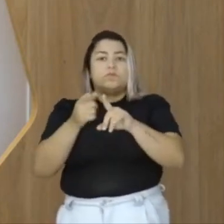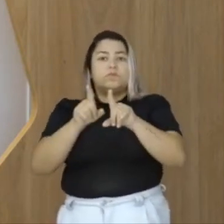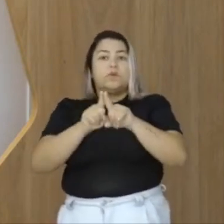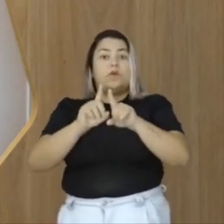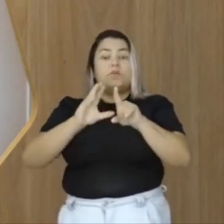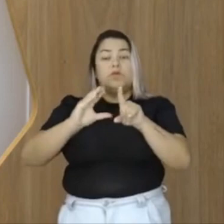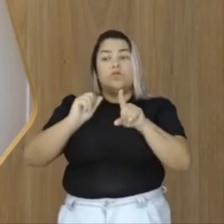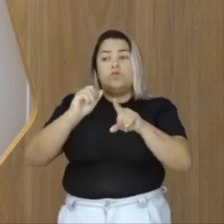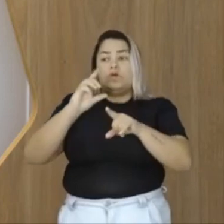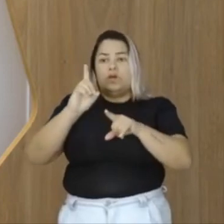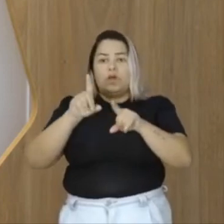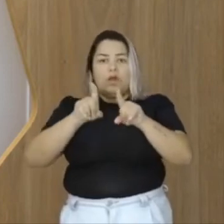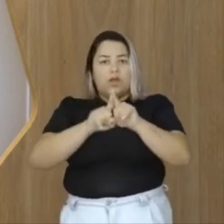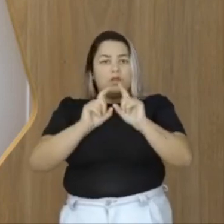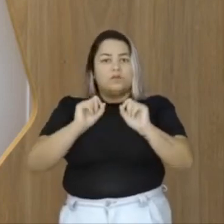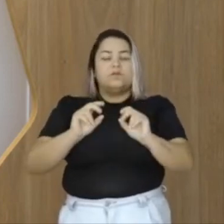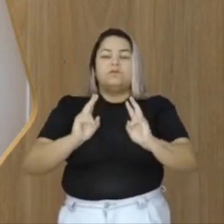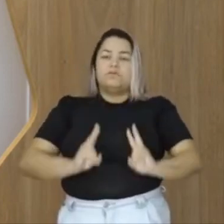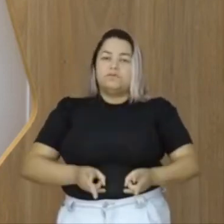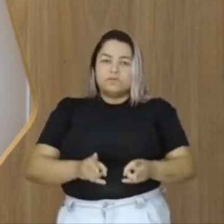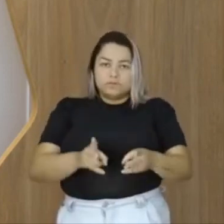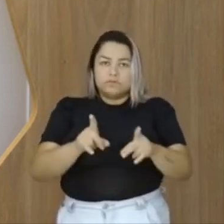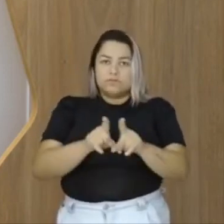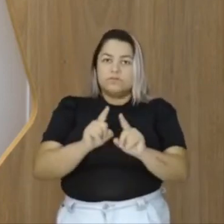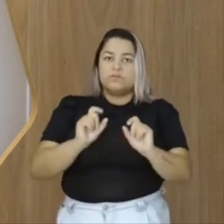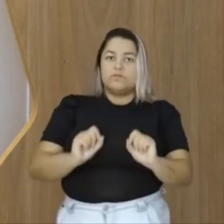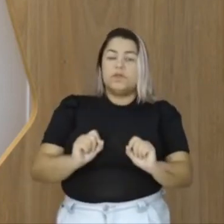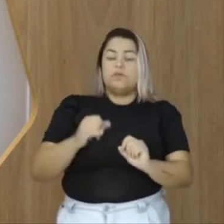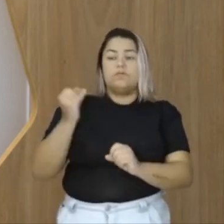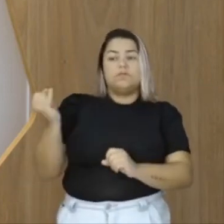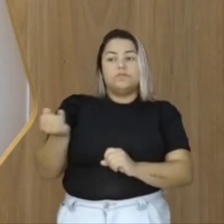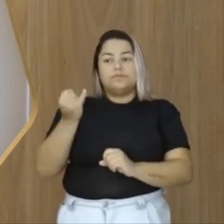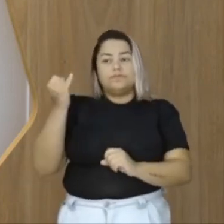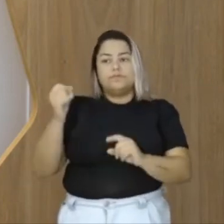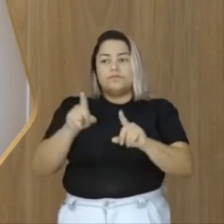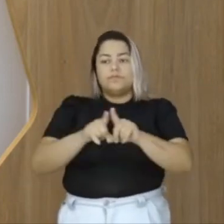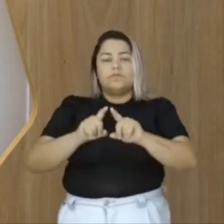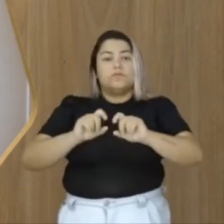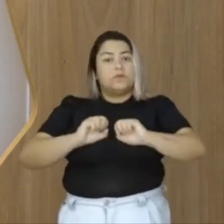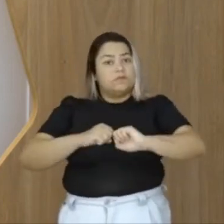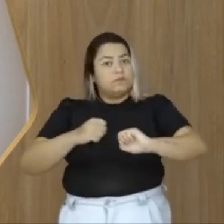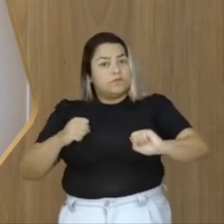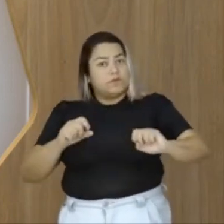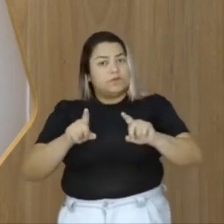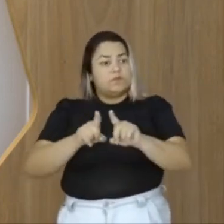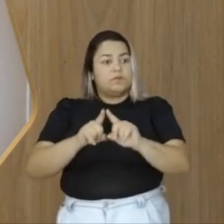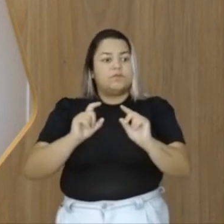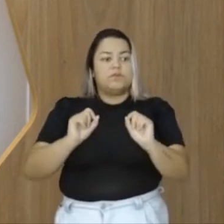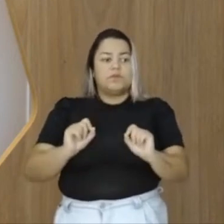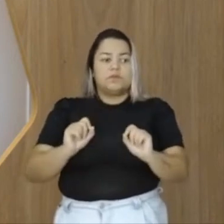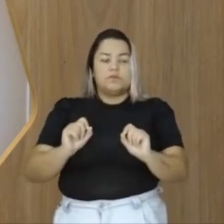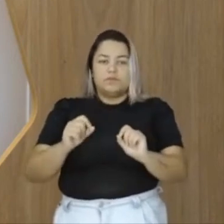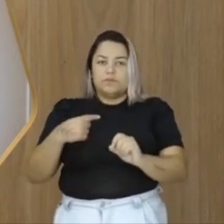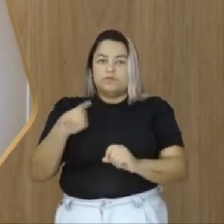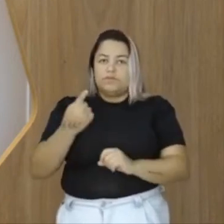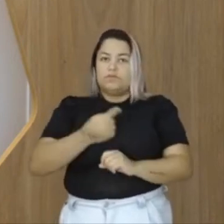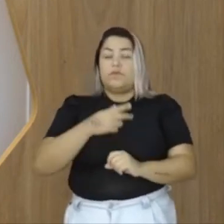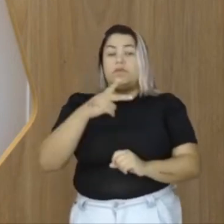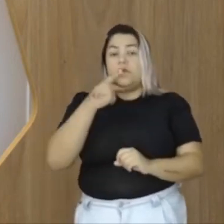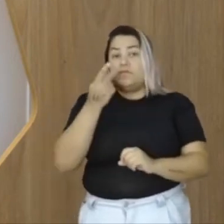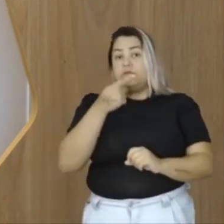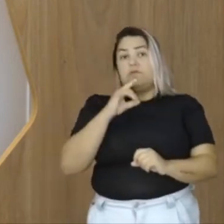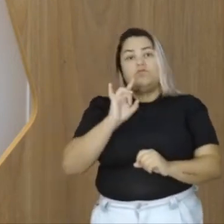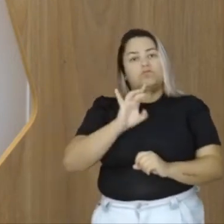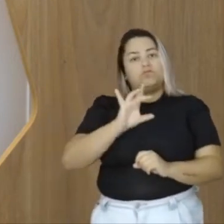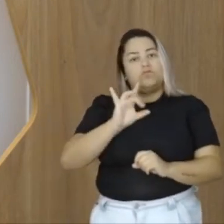cadastro único, que sempre foi um cadastro também com uma importância gigantesca. E que quando a gente fala do cadastro único, a gente não